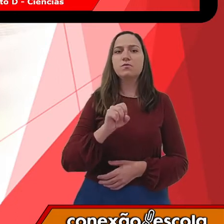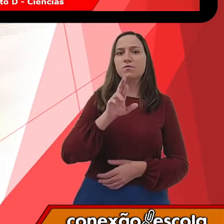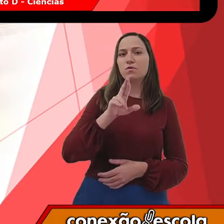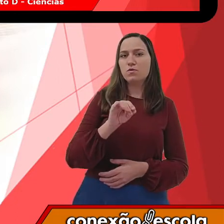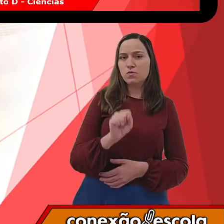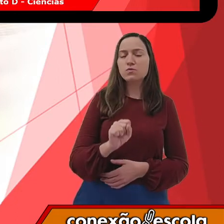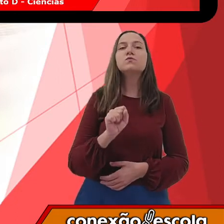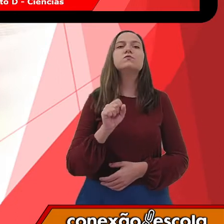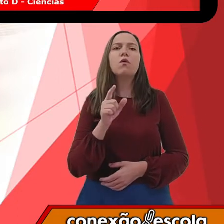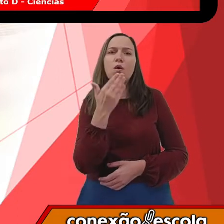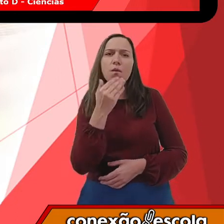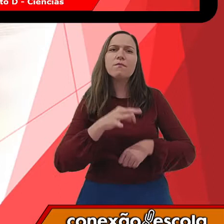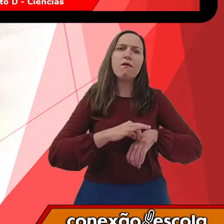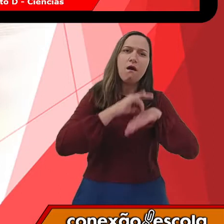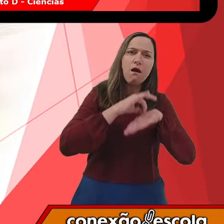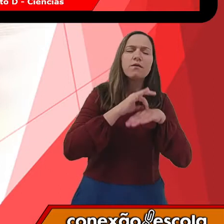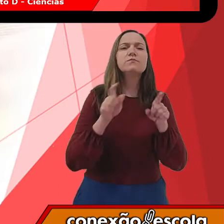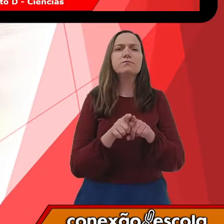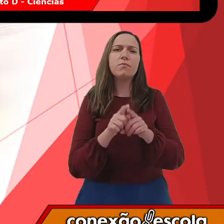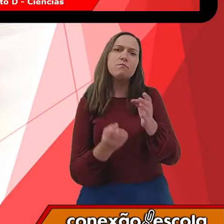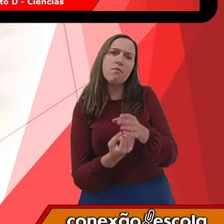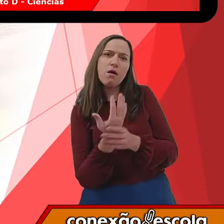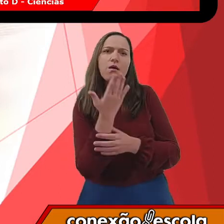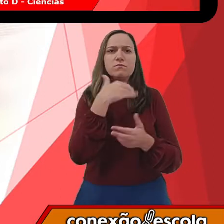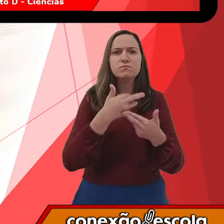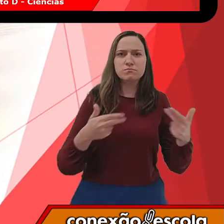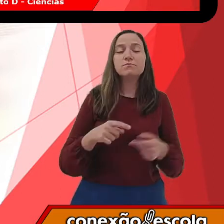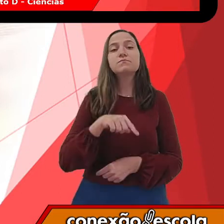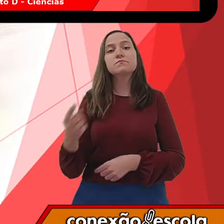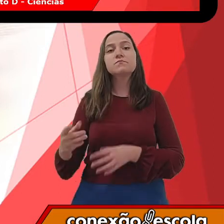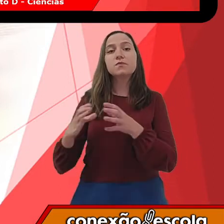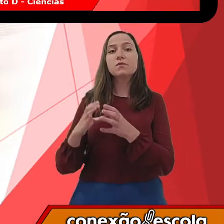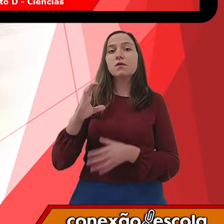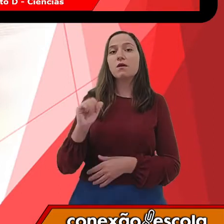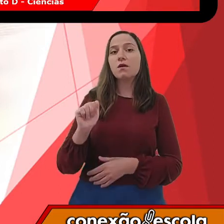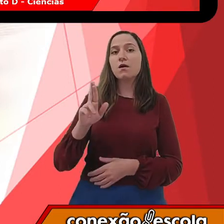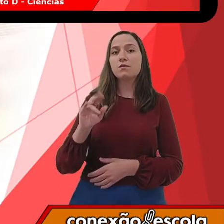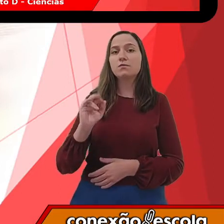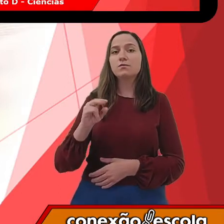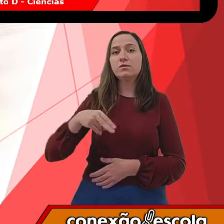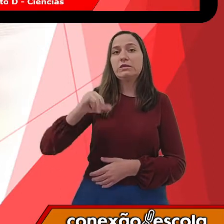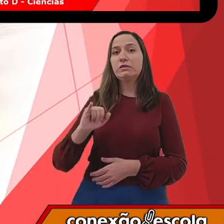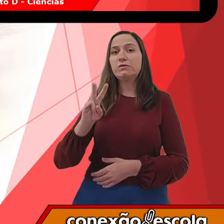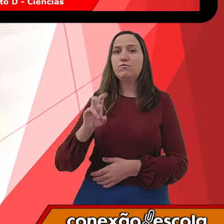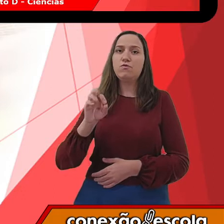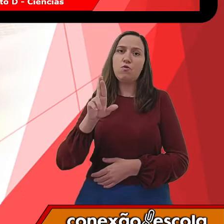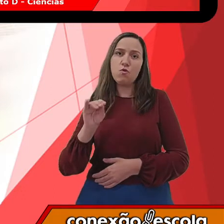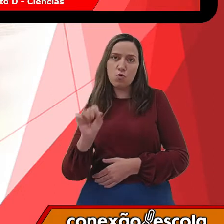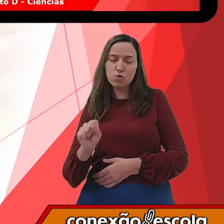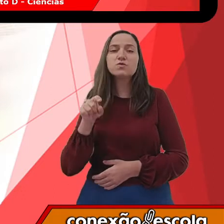vegetais. Alguns desses animais comem toda a planta. Outros possuem preferências por partes específicas, como